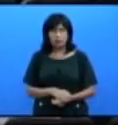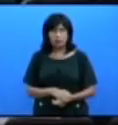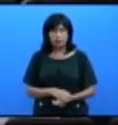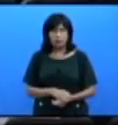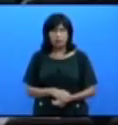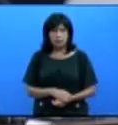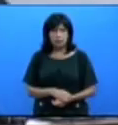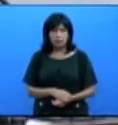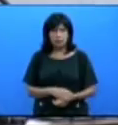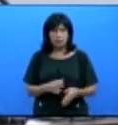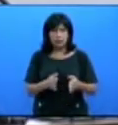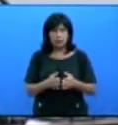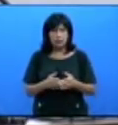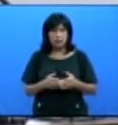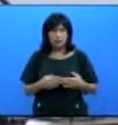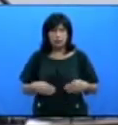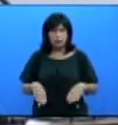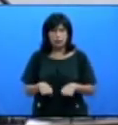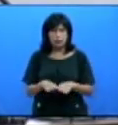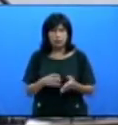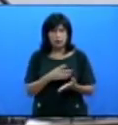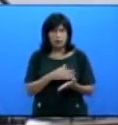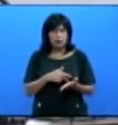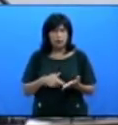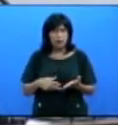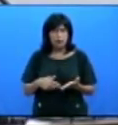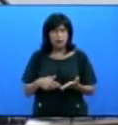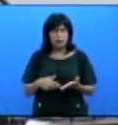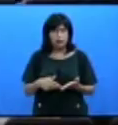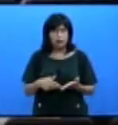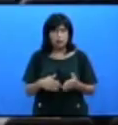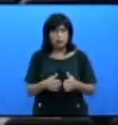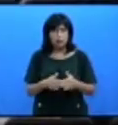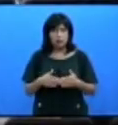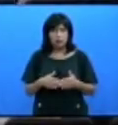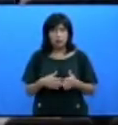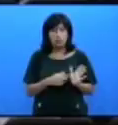Solicitamos também a leitura de moção apresentada.